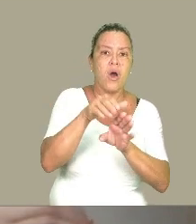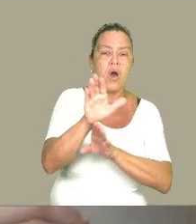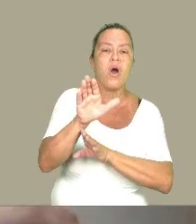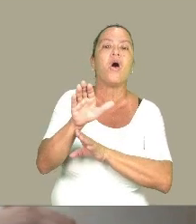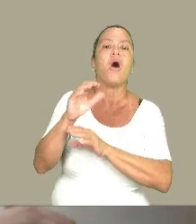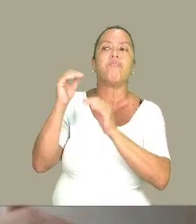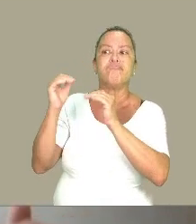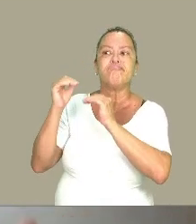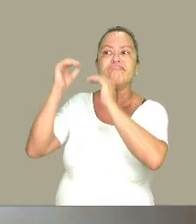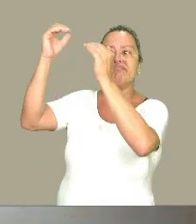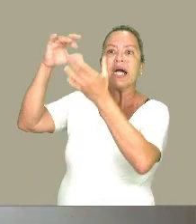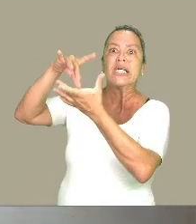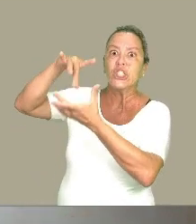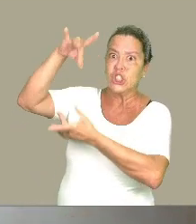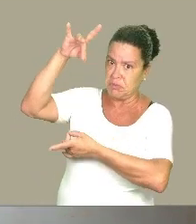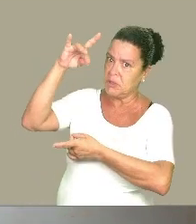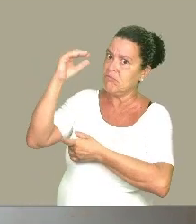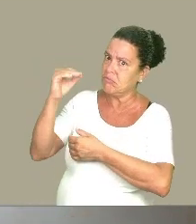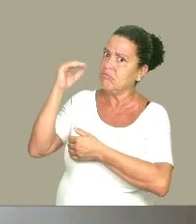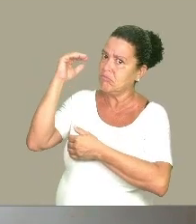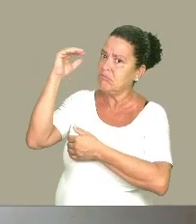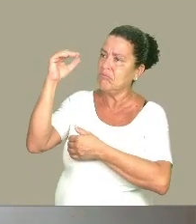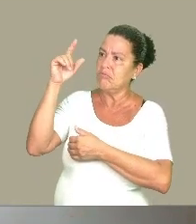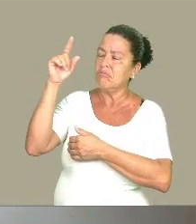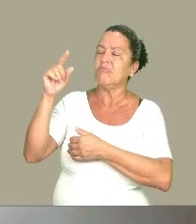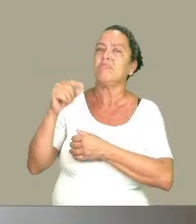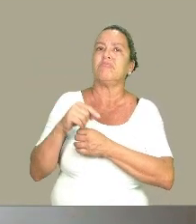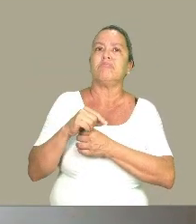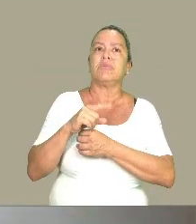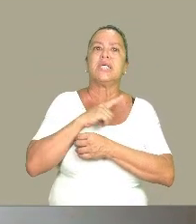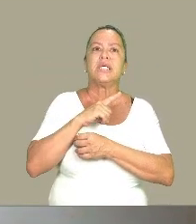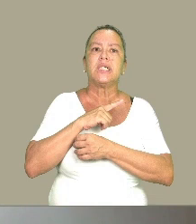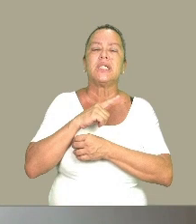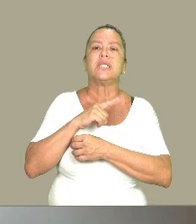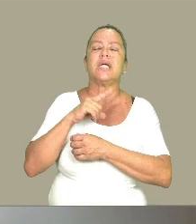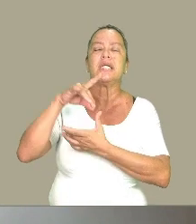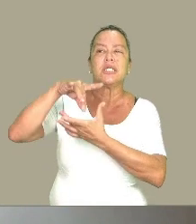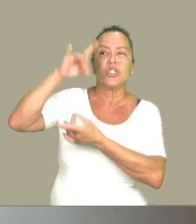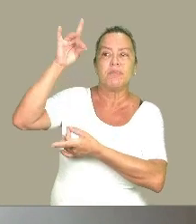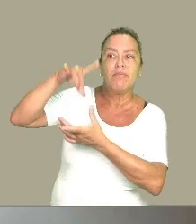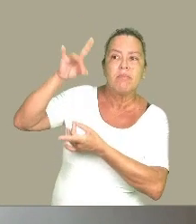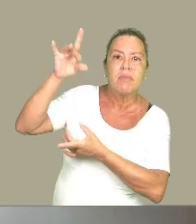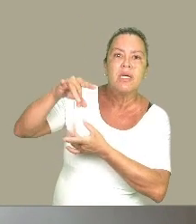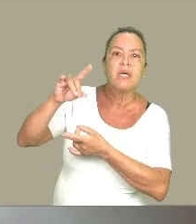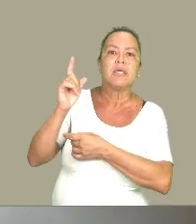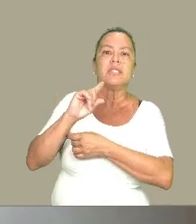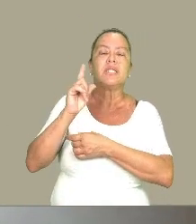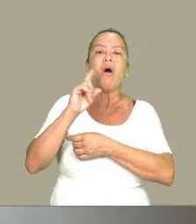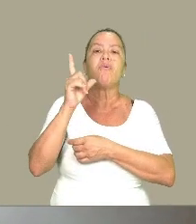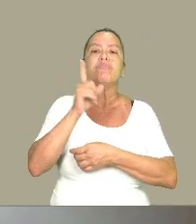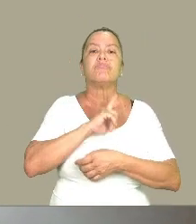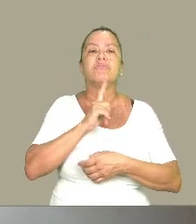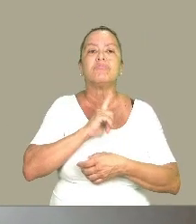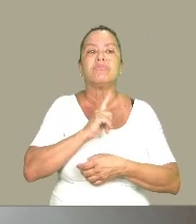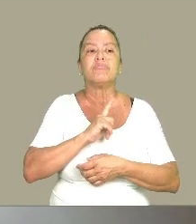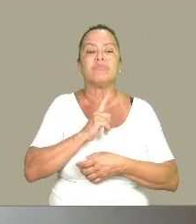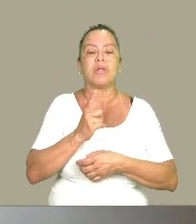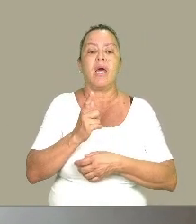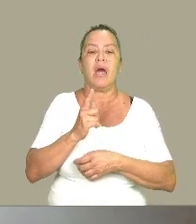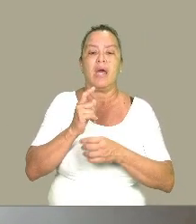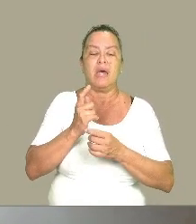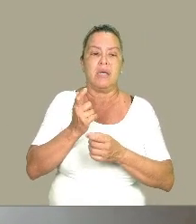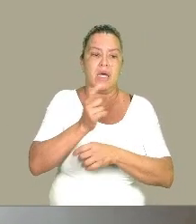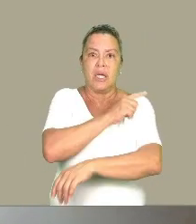mais elevados, quando aquelas entidades, aqueles espíritos, não possuem a indispensável